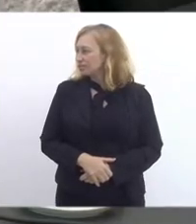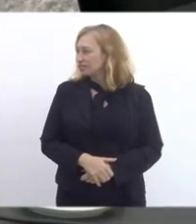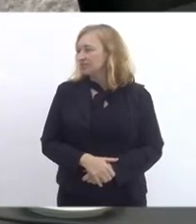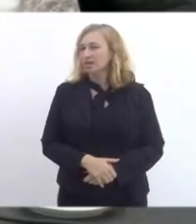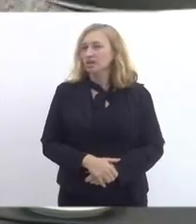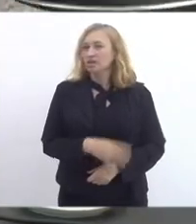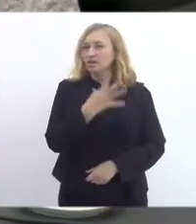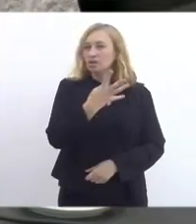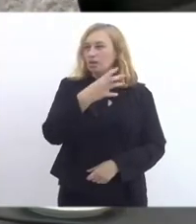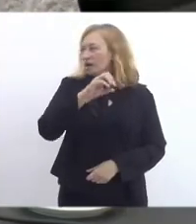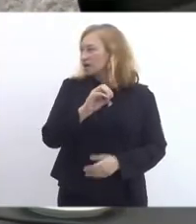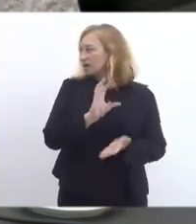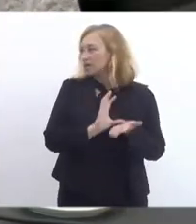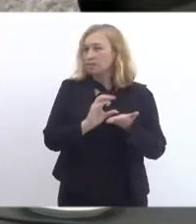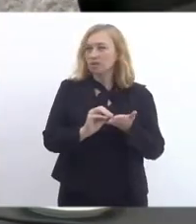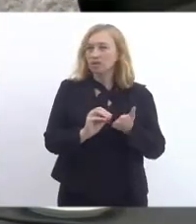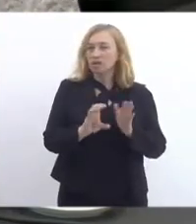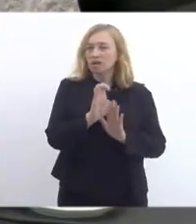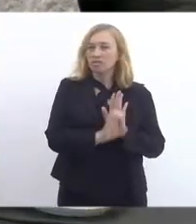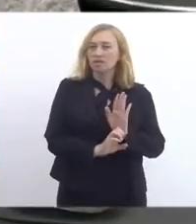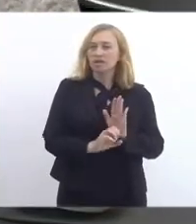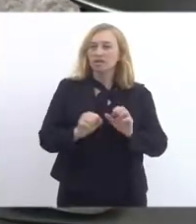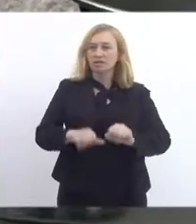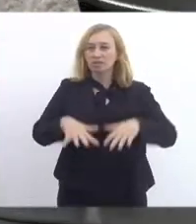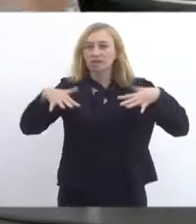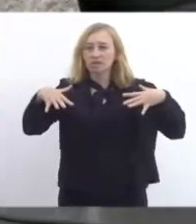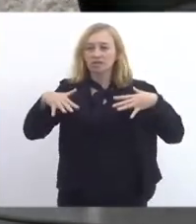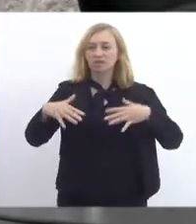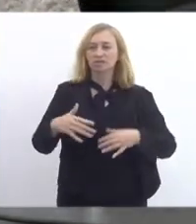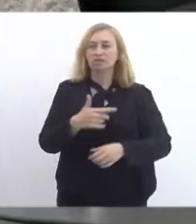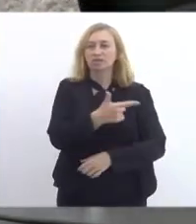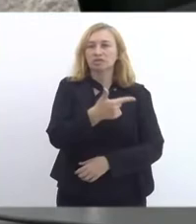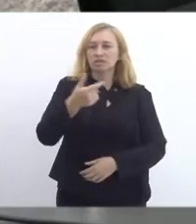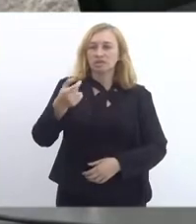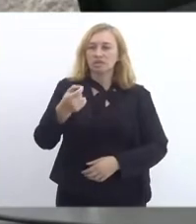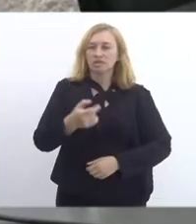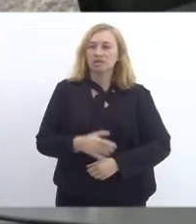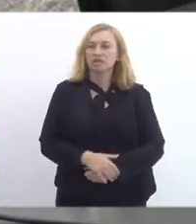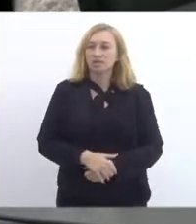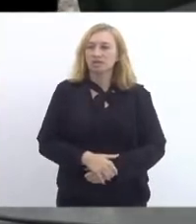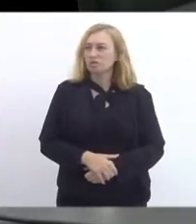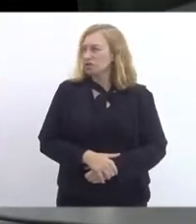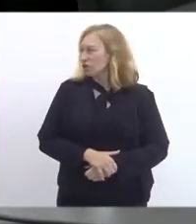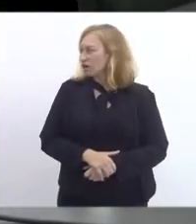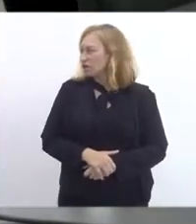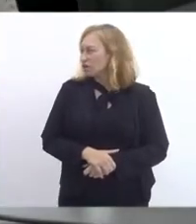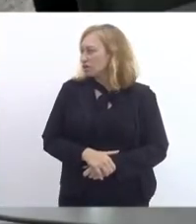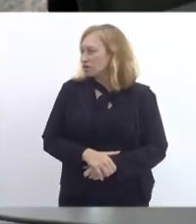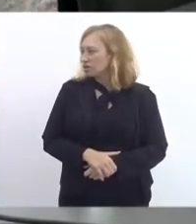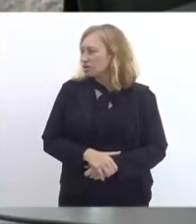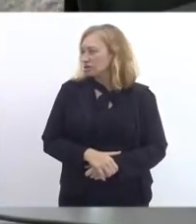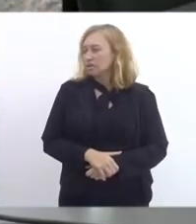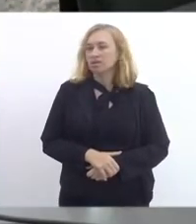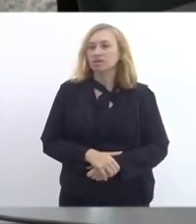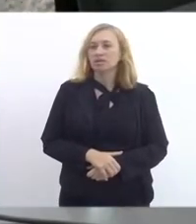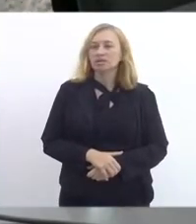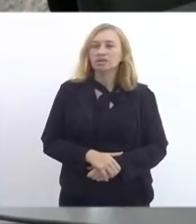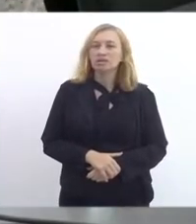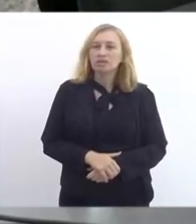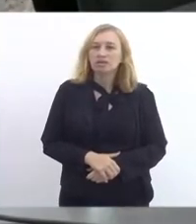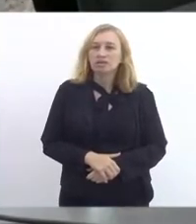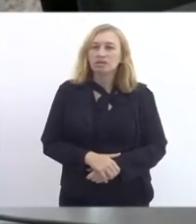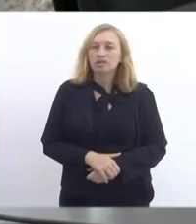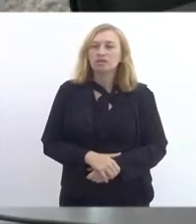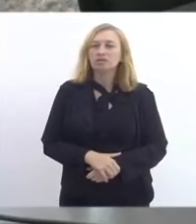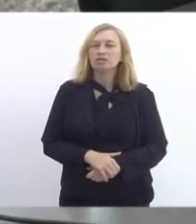Pode. 40 da pauta. Emenda de plenário, projeto de lei 3467-2020. Autoria do deputado Marcelo Cabeleireiro. Parecer é favorável às